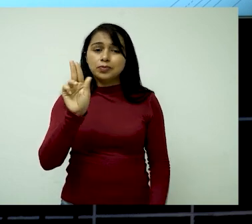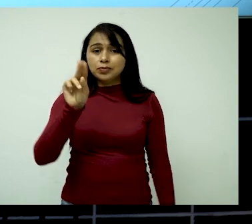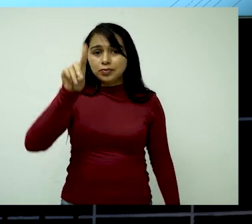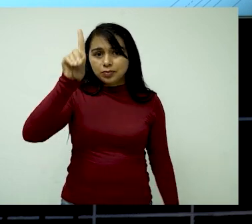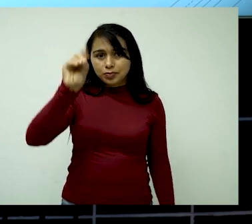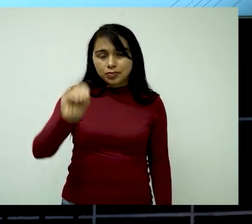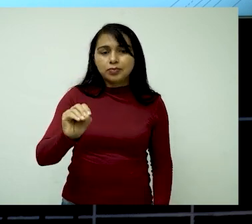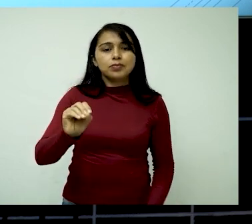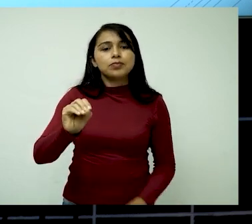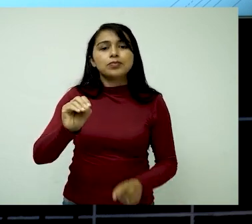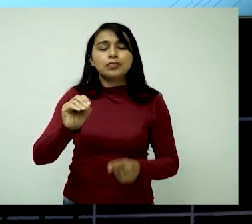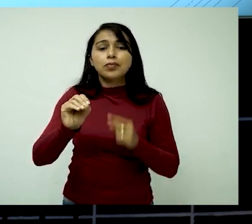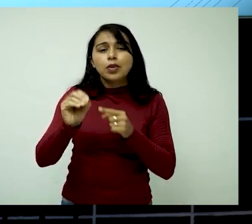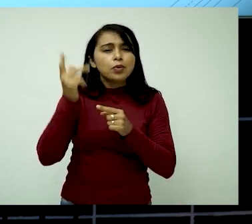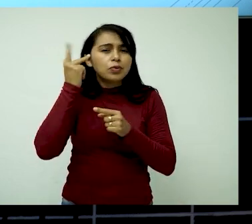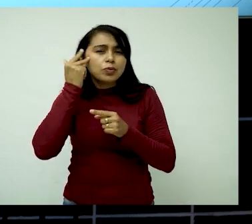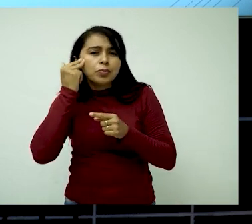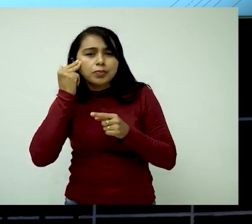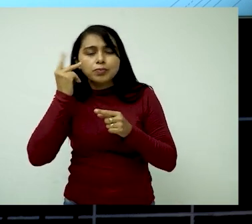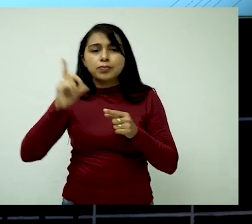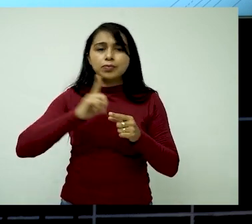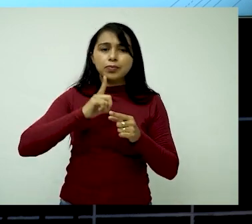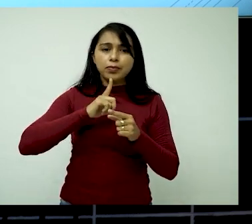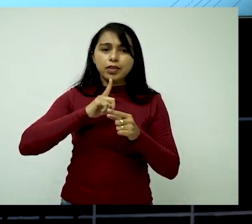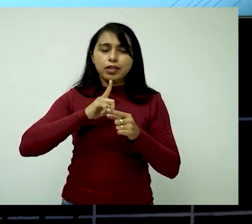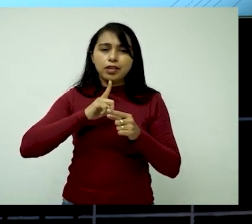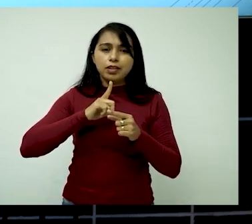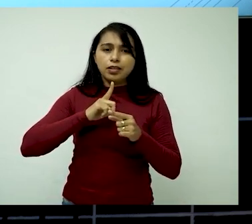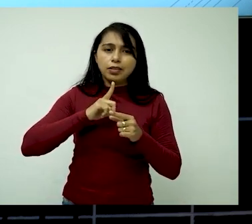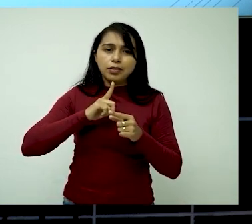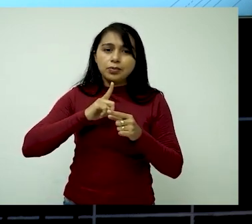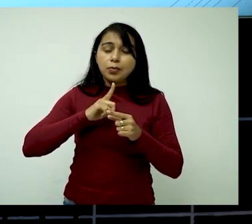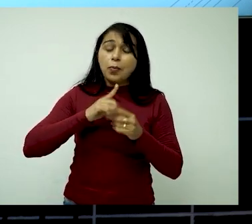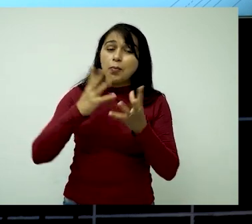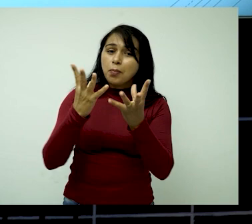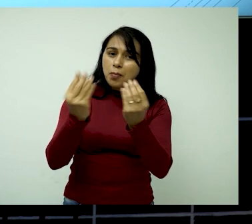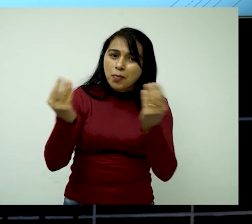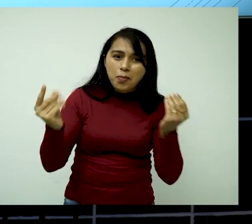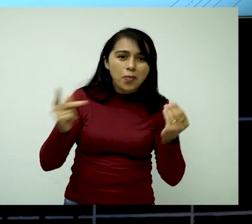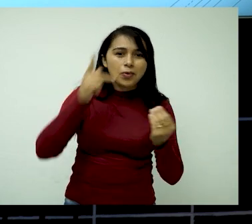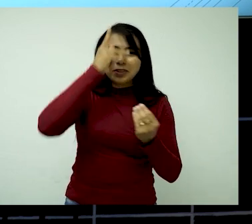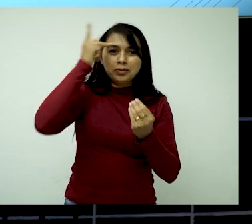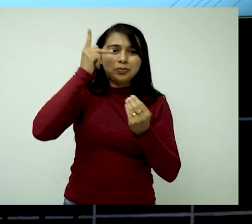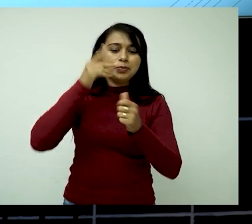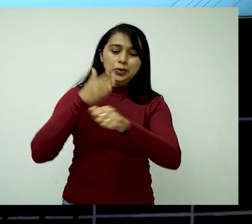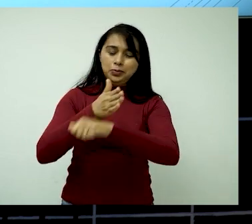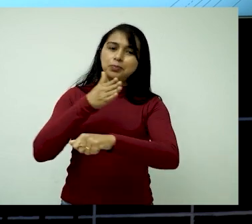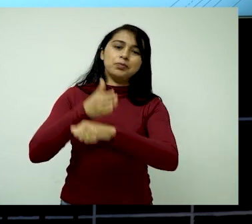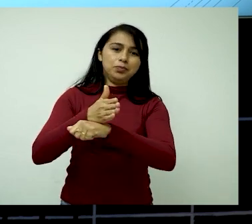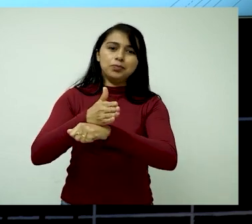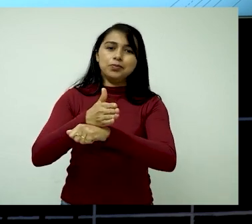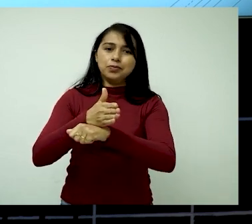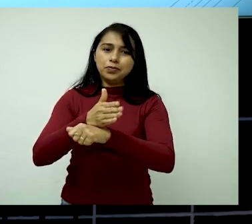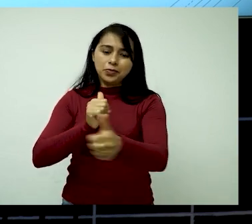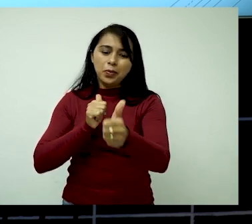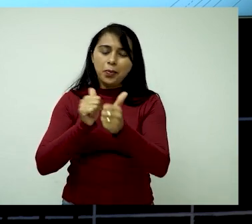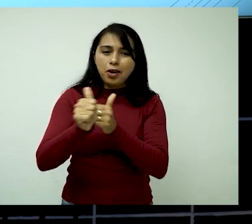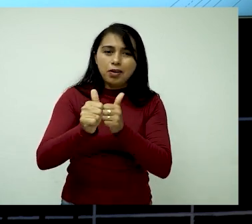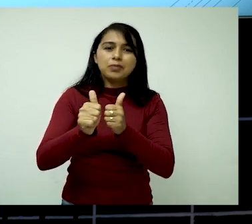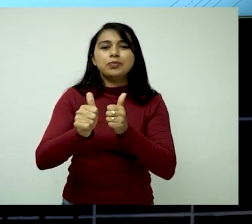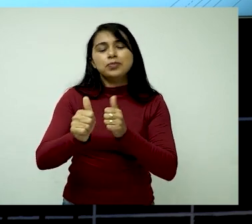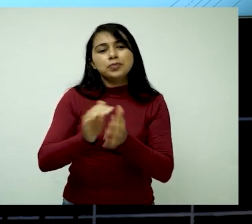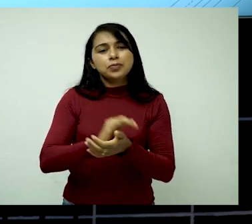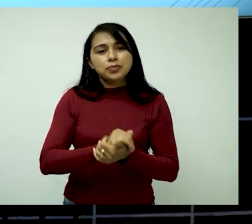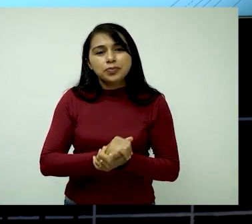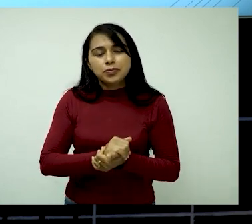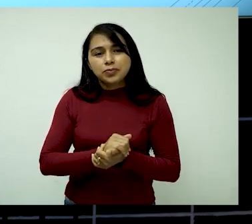fundo. Geralmente, pessoal, as provas de fundo, elas têm a utilização de mais atletas, tá? Elas são incluindo mais atletas, como